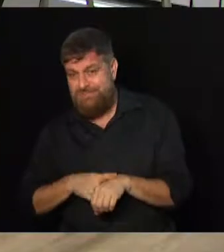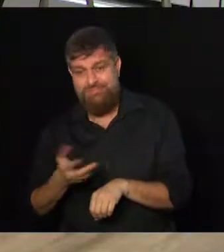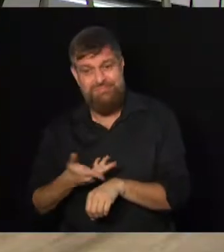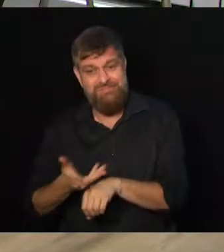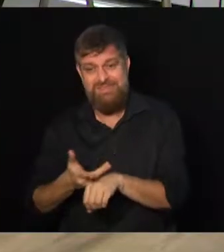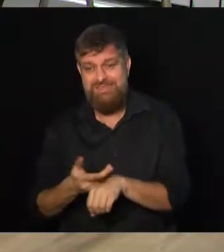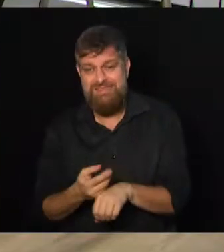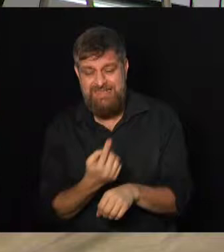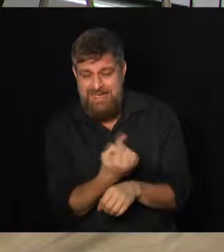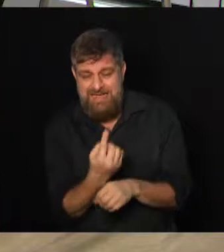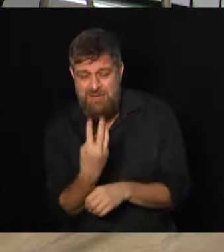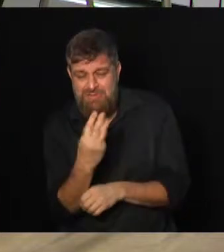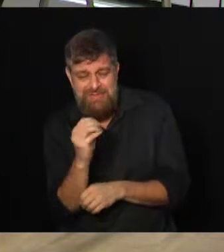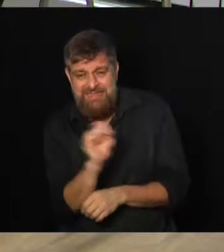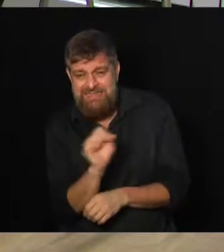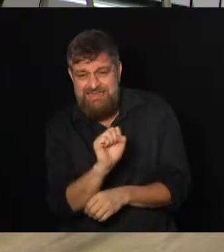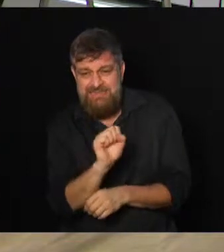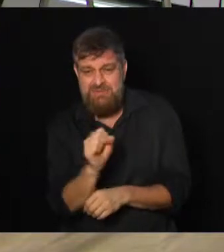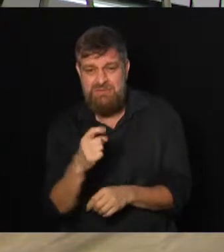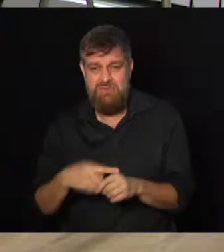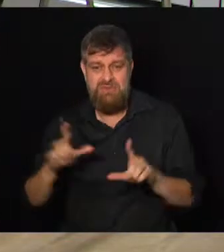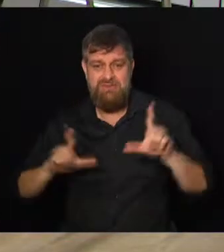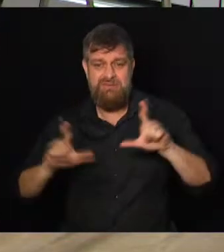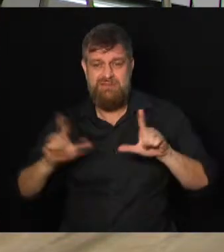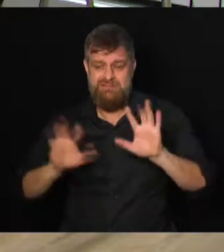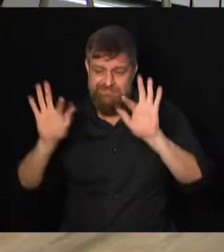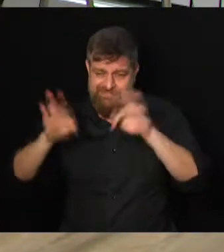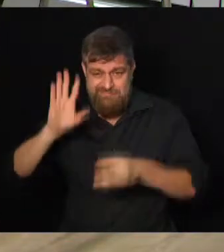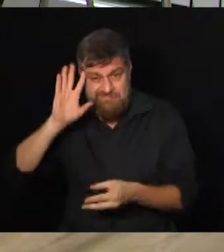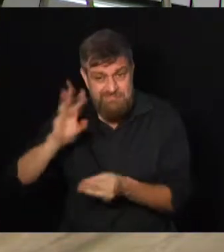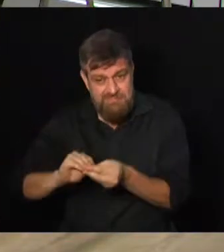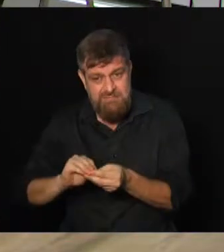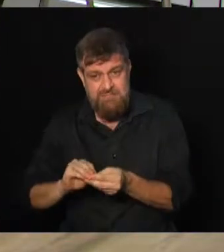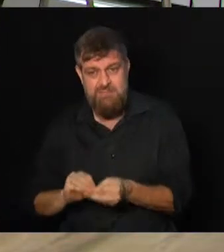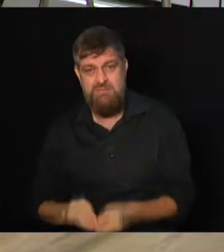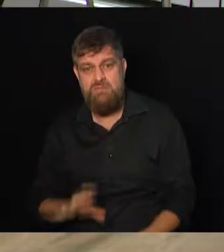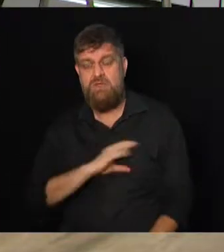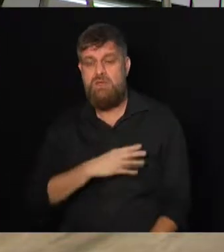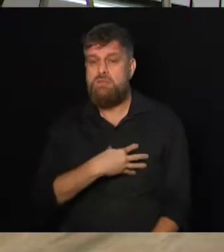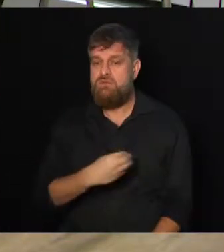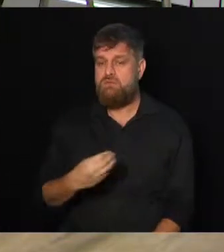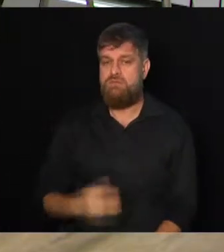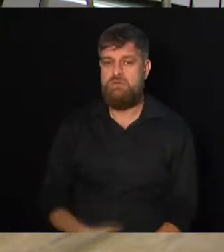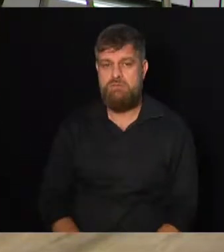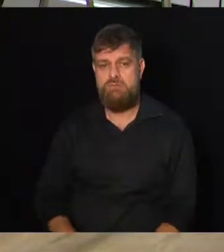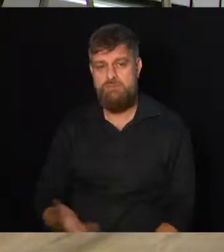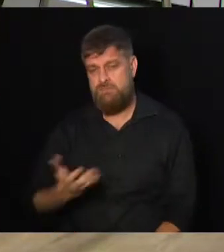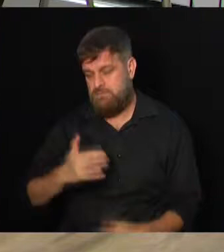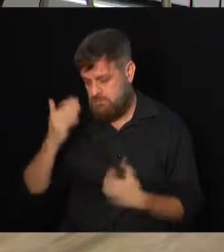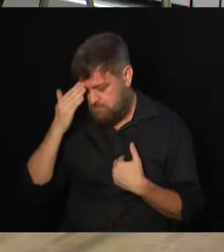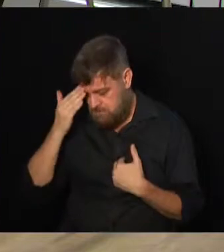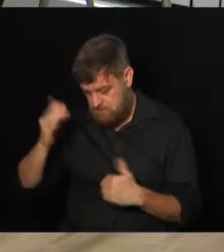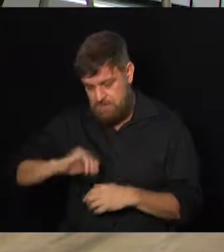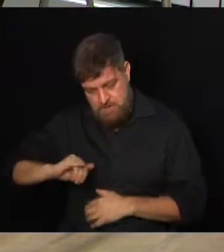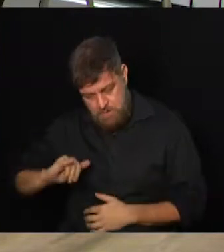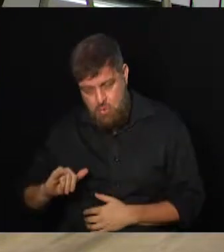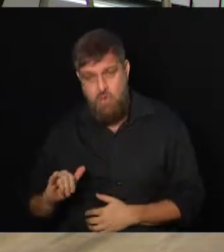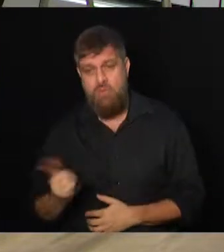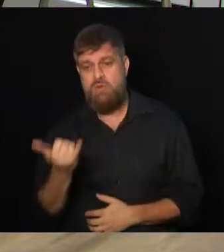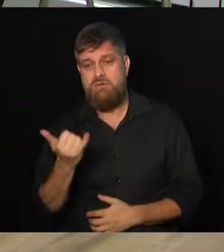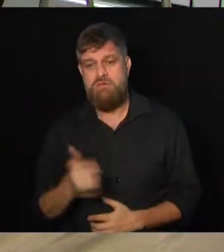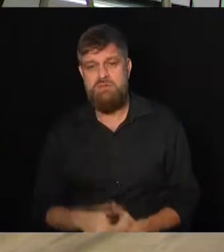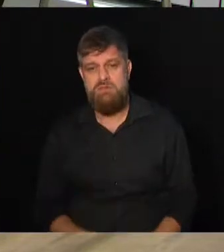cada um falasse 30 segundos, porque o nosso programa vai ficar por aqui. Vereador Campos. Eu queria, Mirna, agradecer essa oportunidade